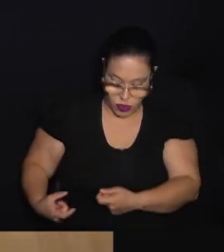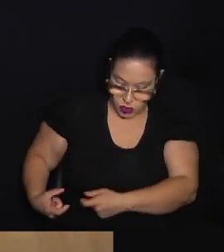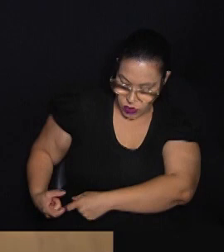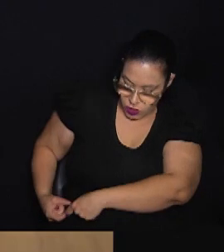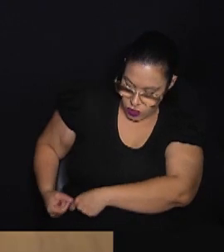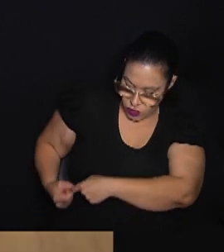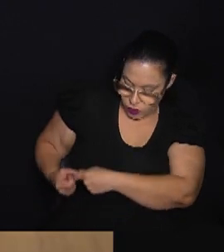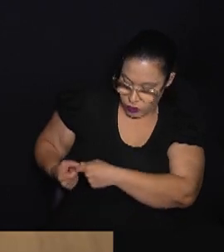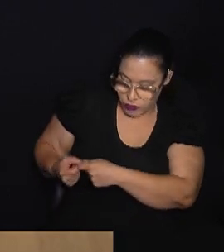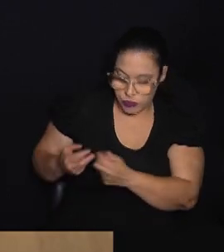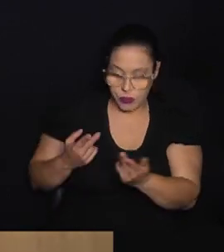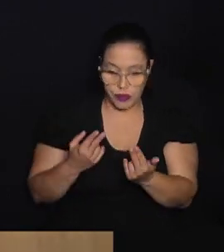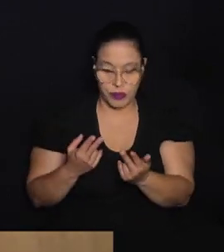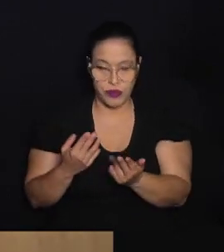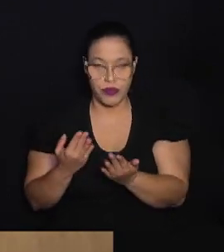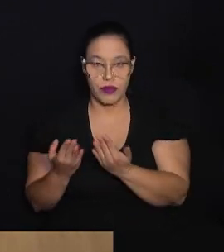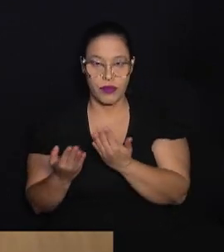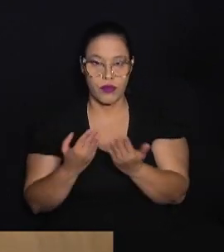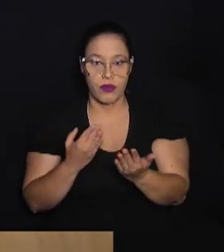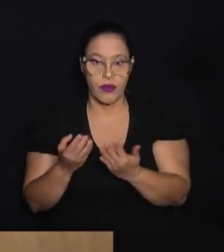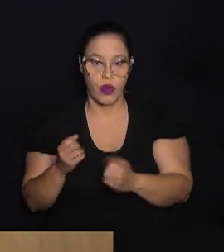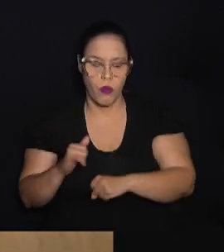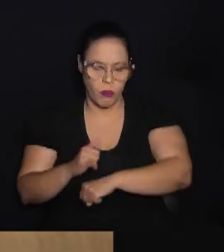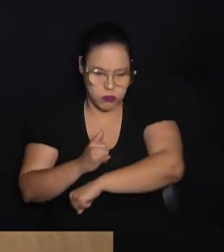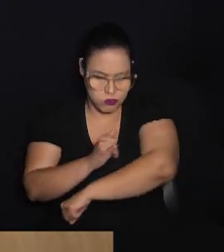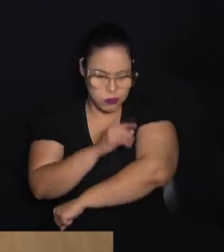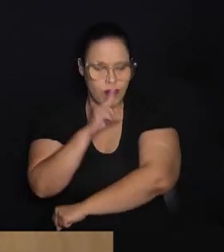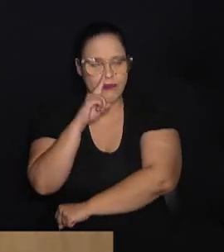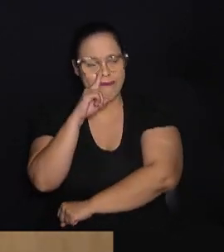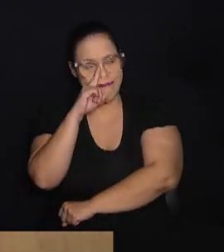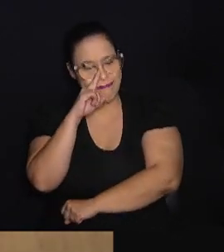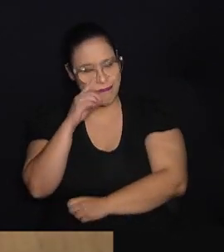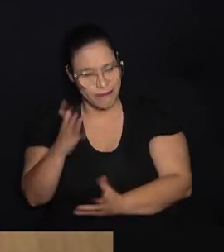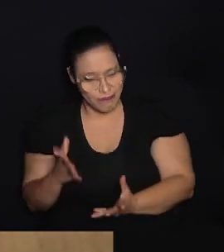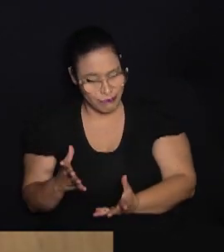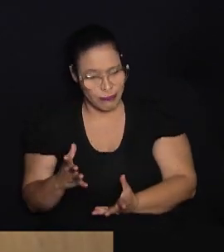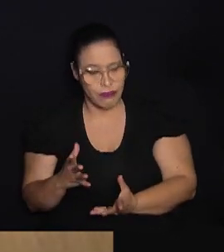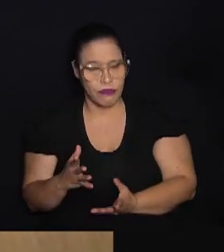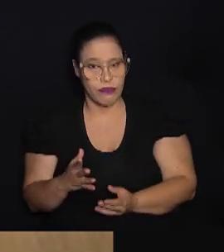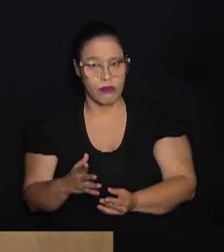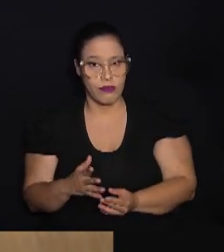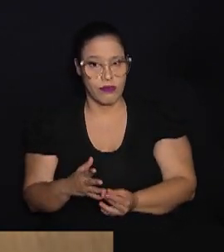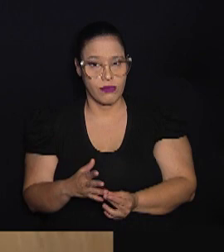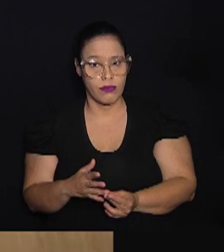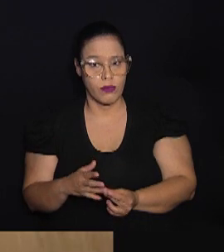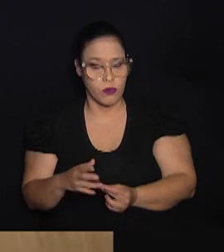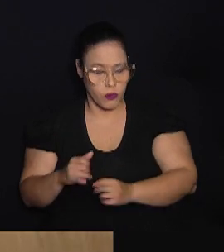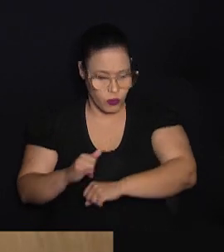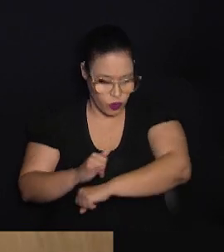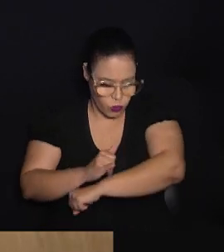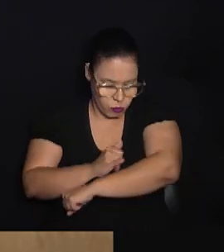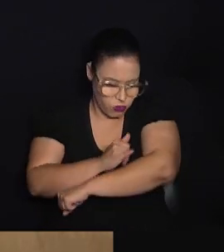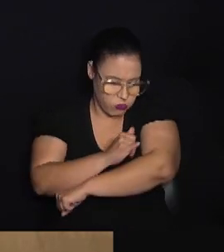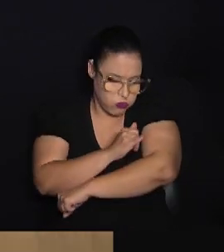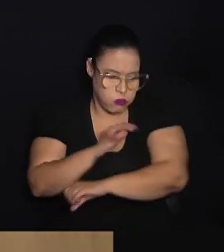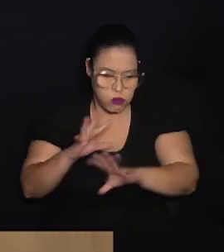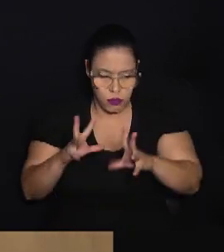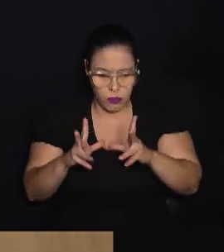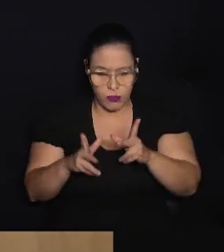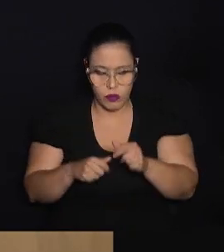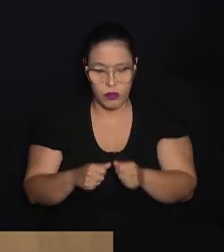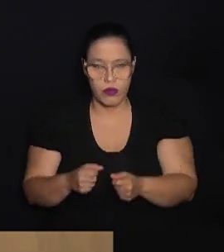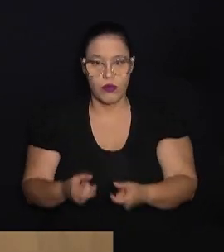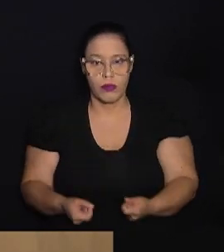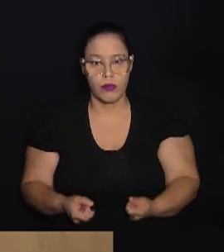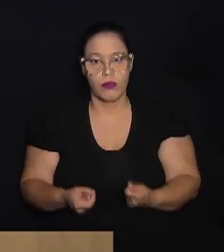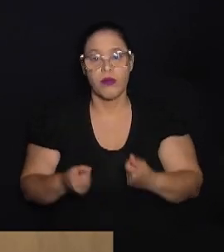síndrome associada. Mas a obesidade é um fator de risco muito importante e com o aumento da obesidade mundial, a gente tem visto aumento da incidência